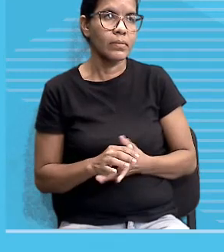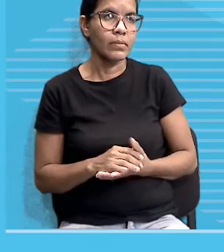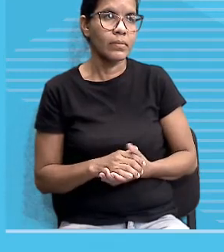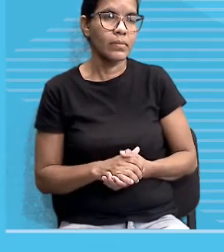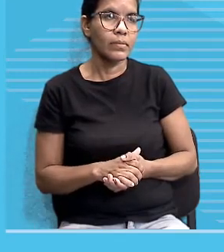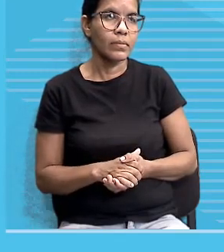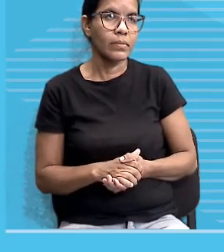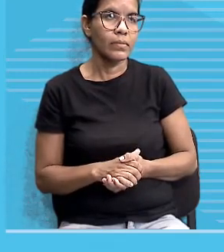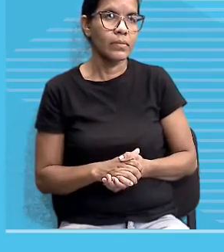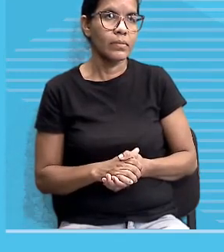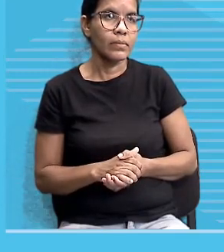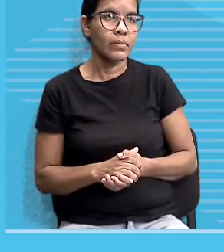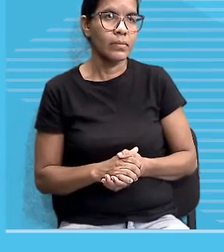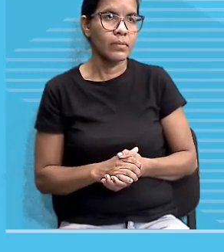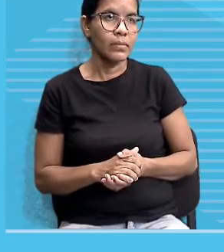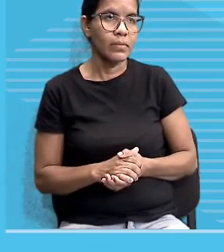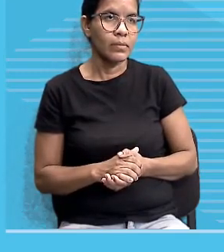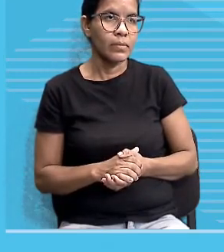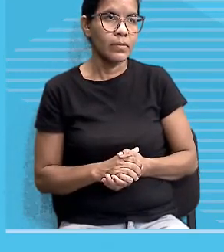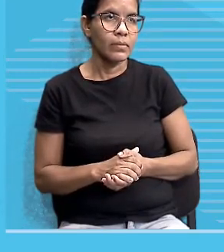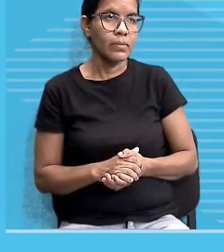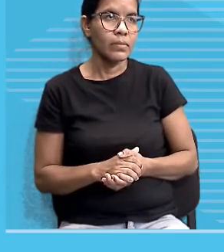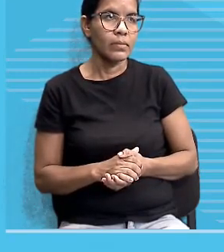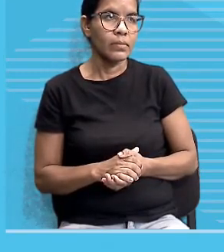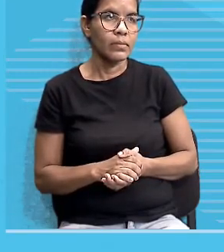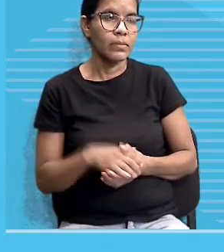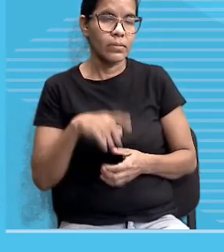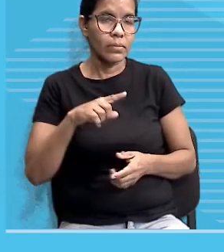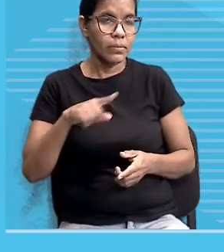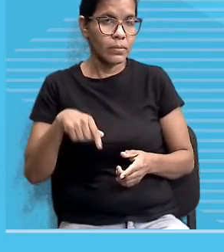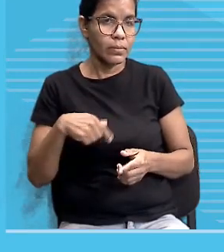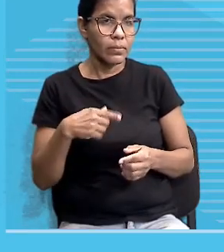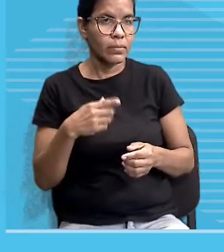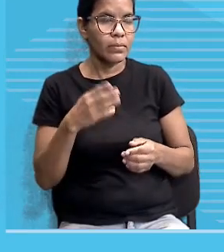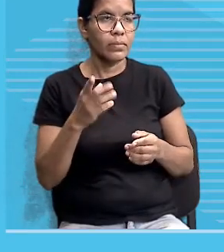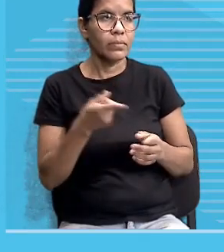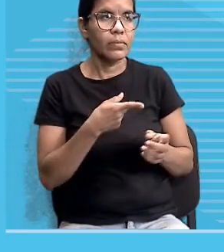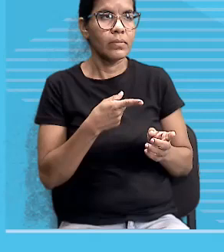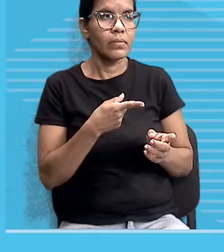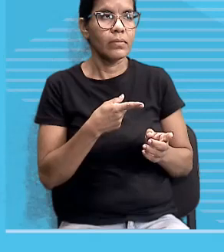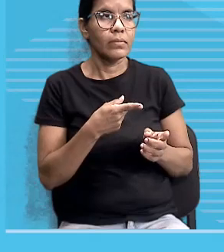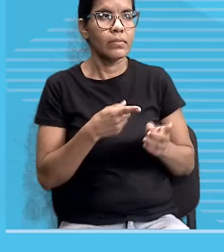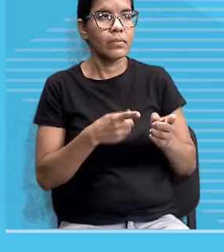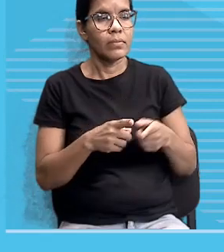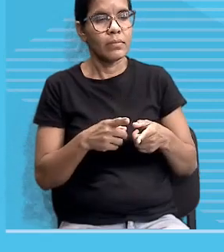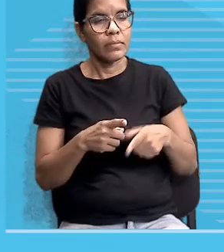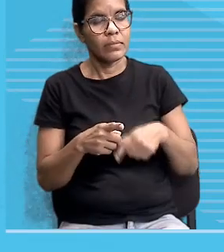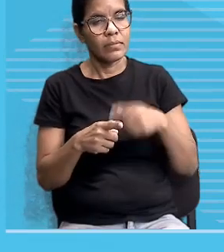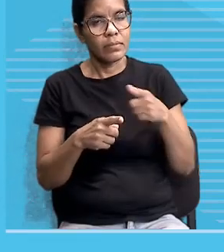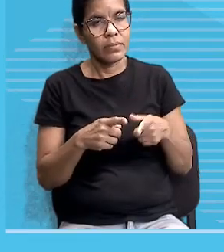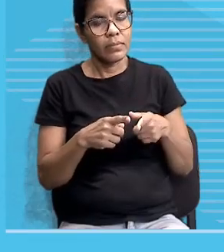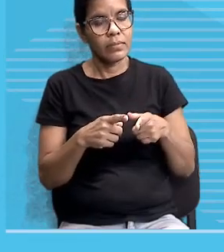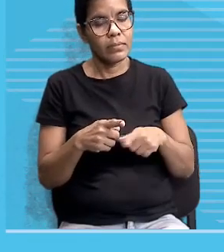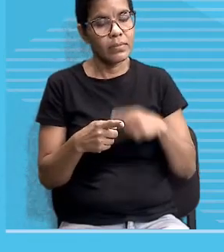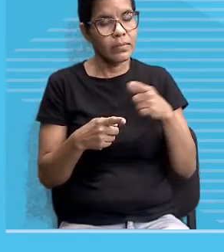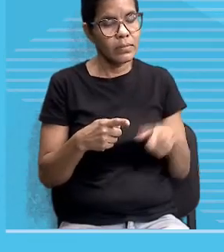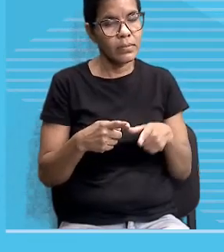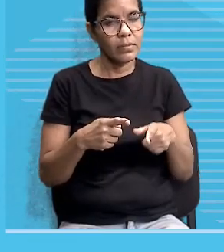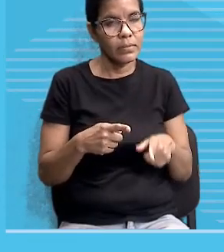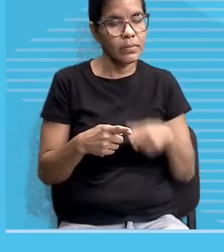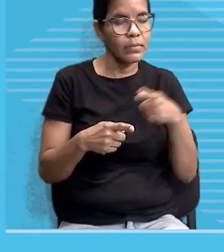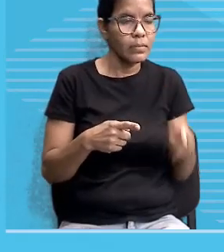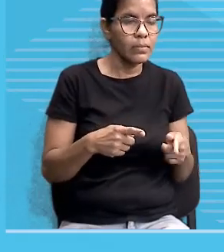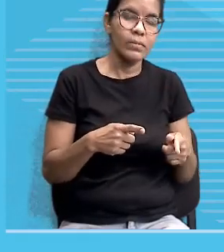aqui implícita ela está Escondidinho aí depois do último zero e ela vai saltar 3